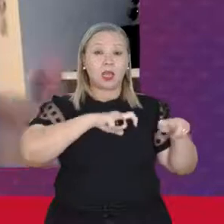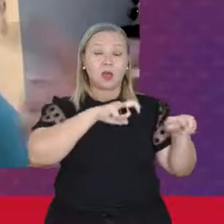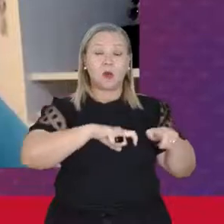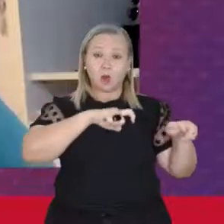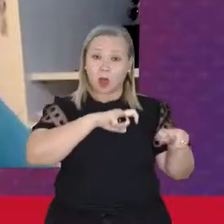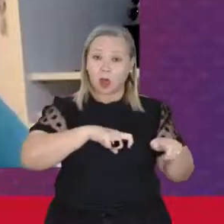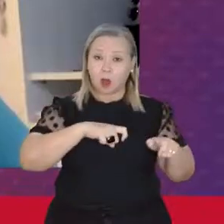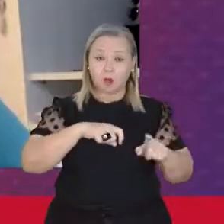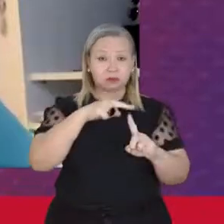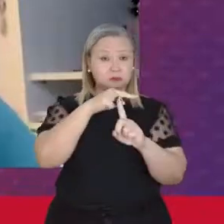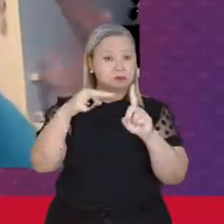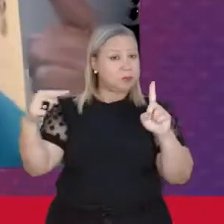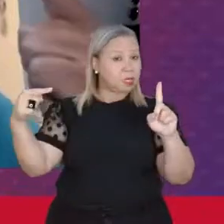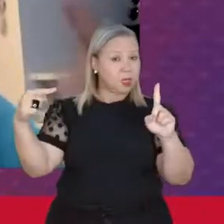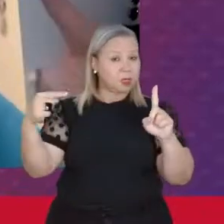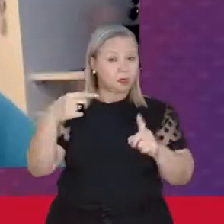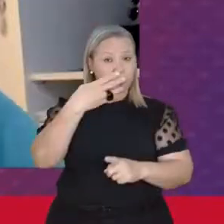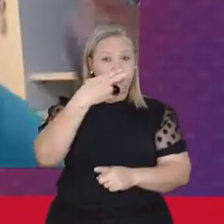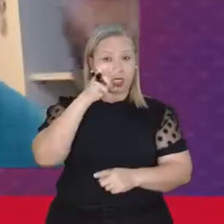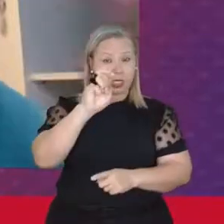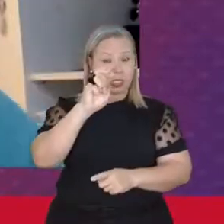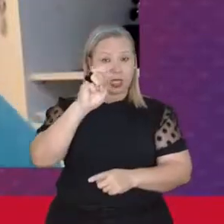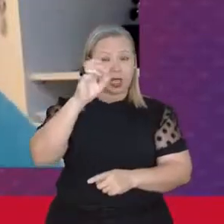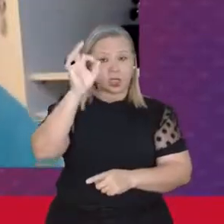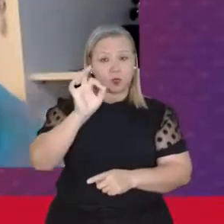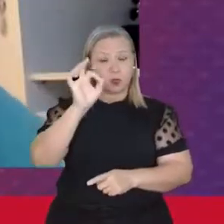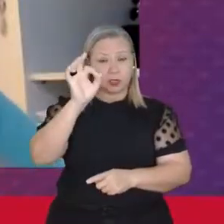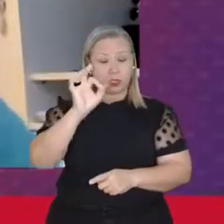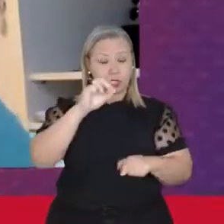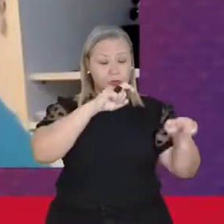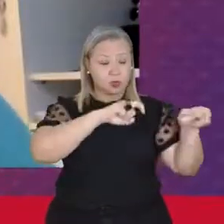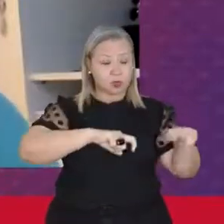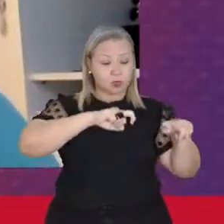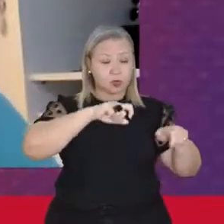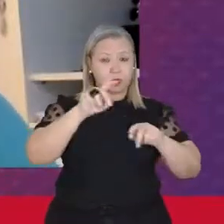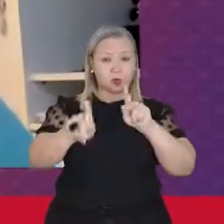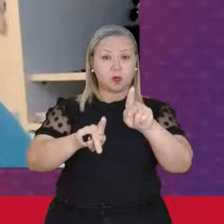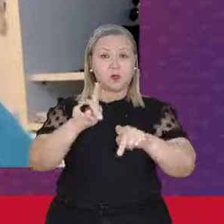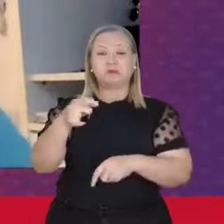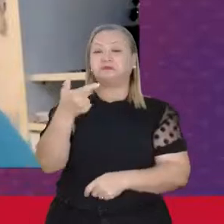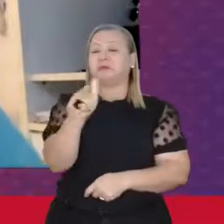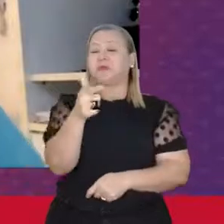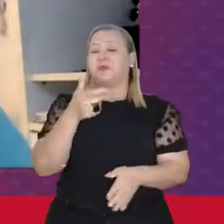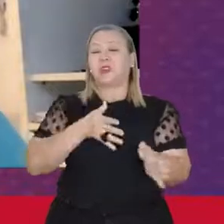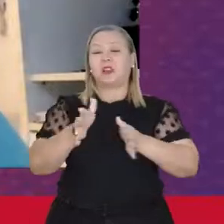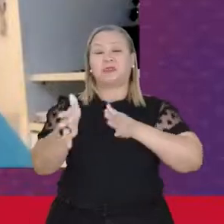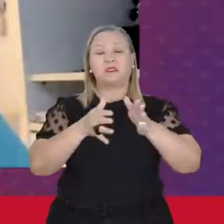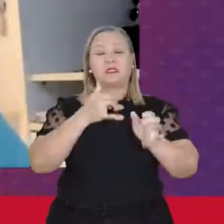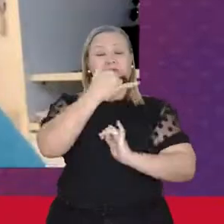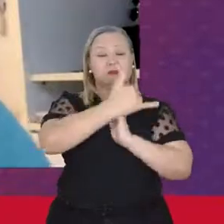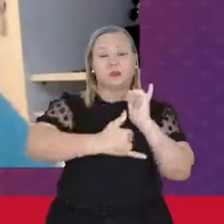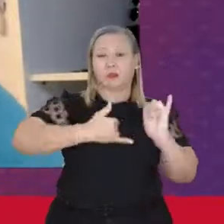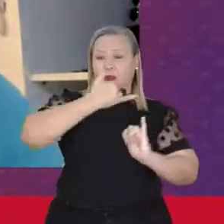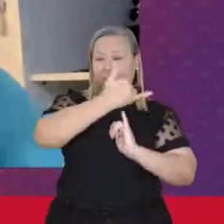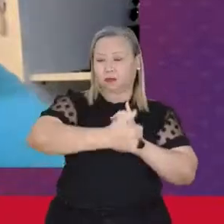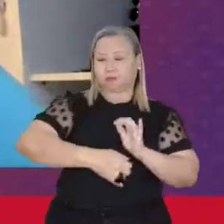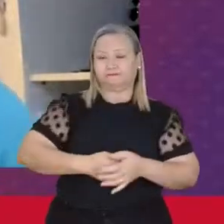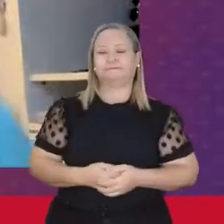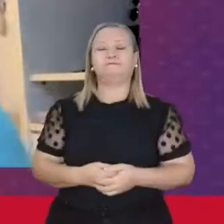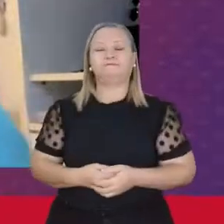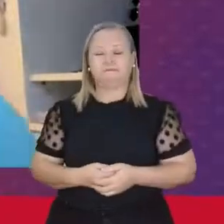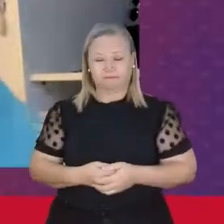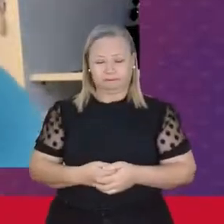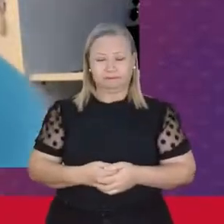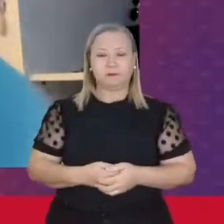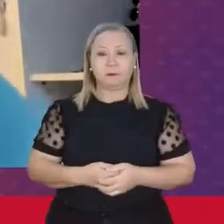metade. 47% da população rural não tem qualquer acesso à internet, né?